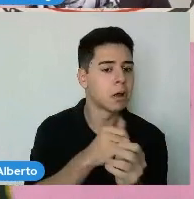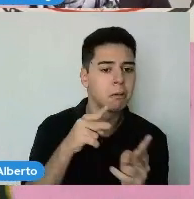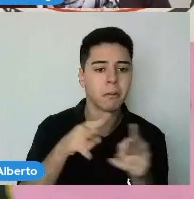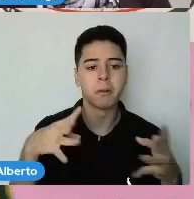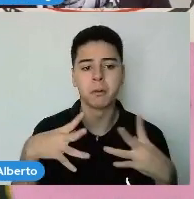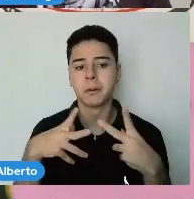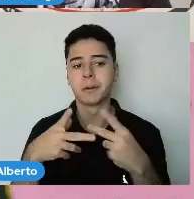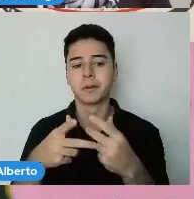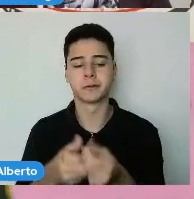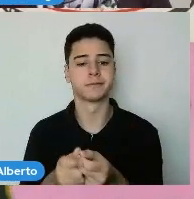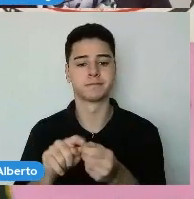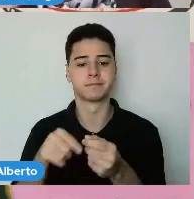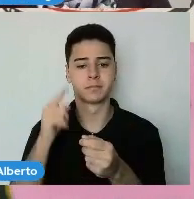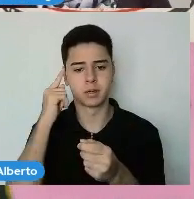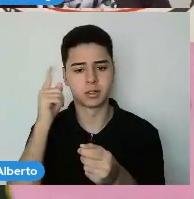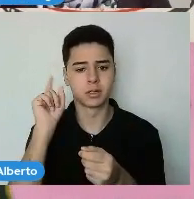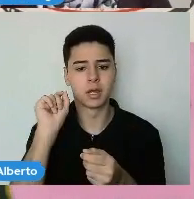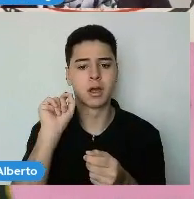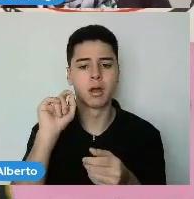que a instalação